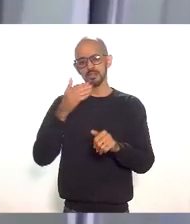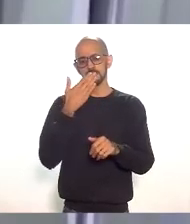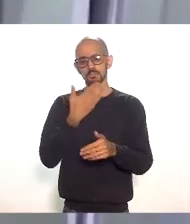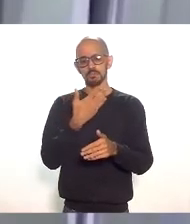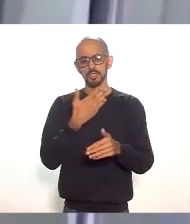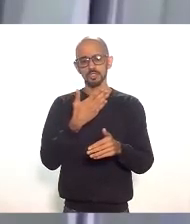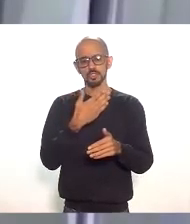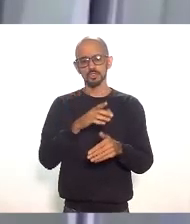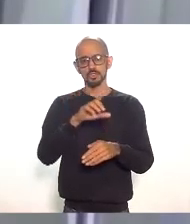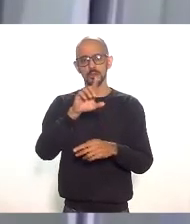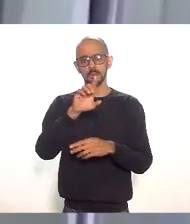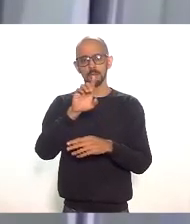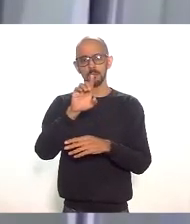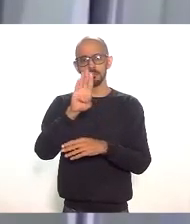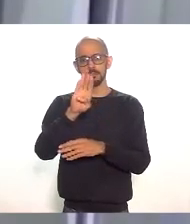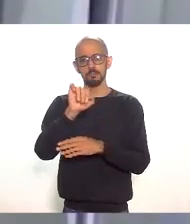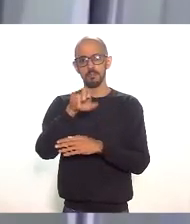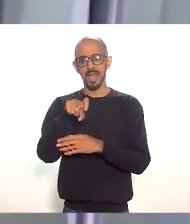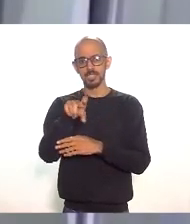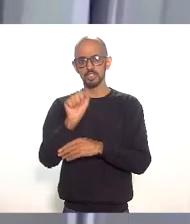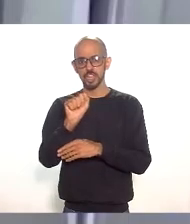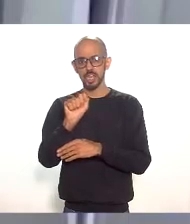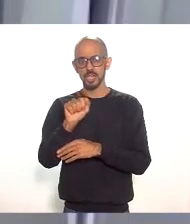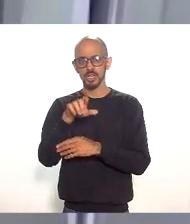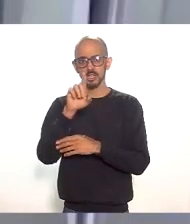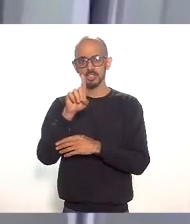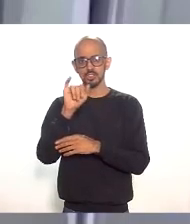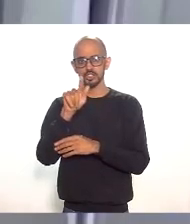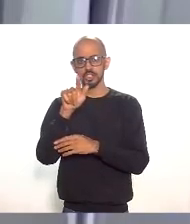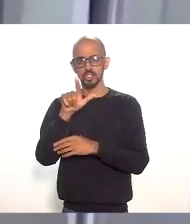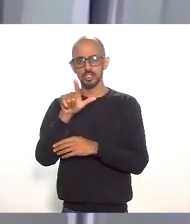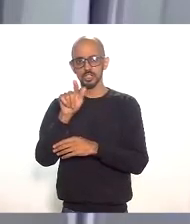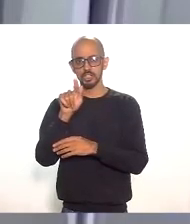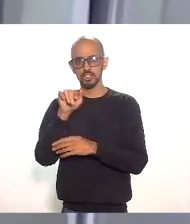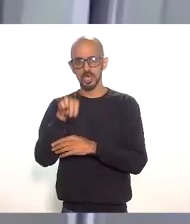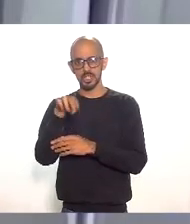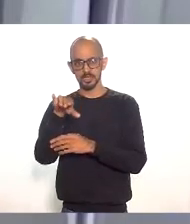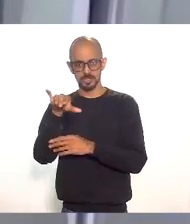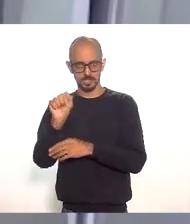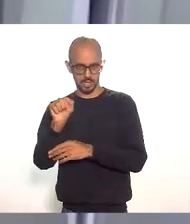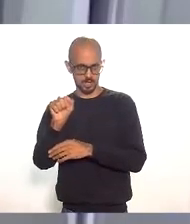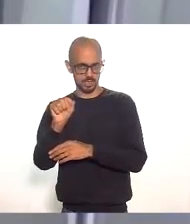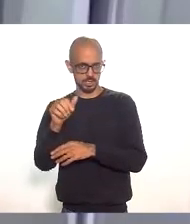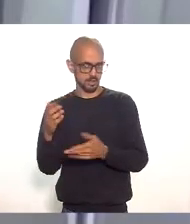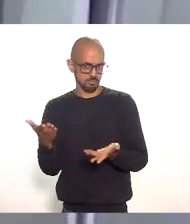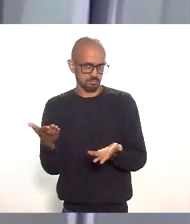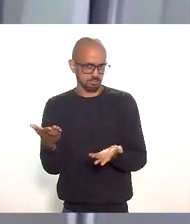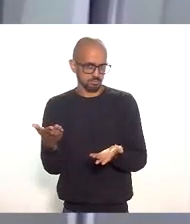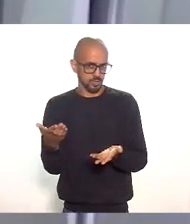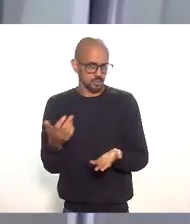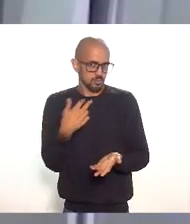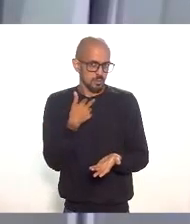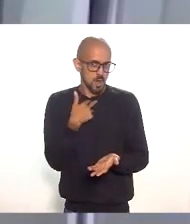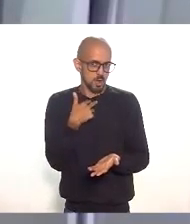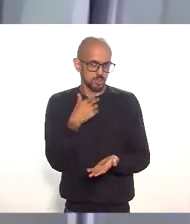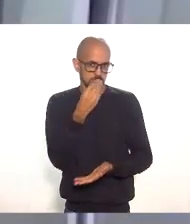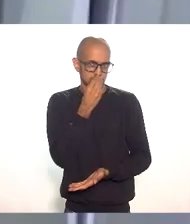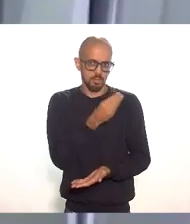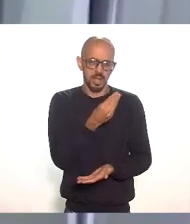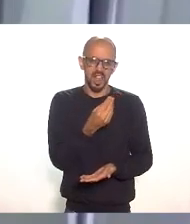baixa diligência oficial do Parlamento Fluminense nesse sentido. Então, não quero deixar passar em branco essa minha